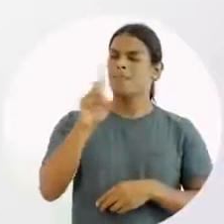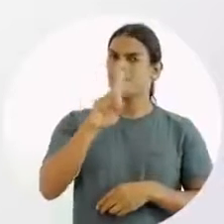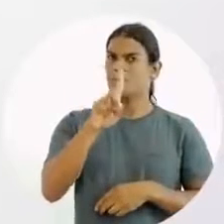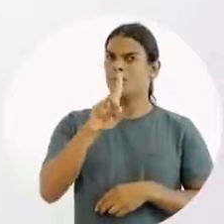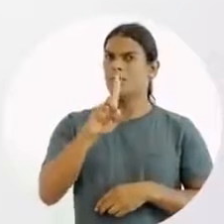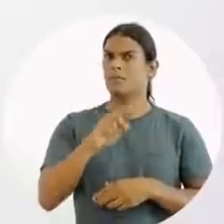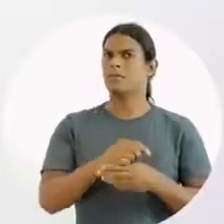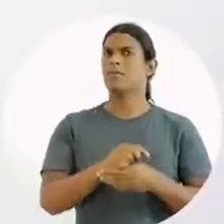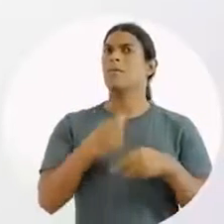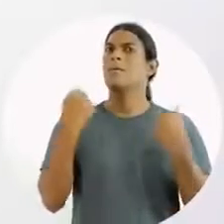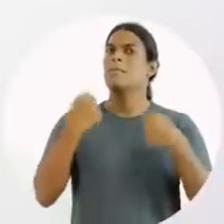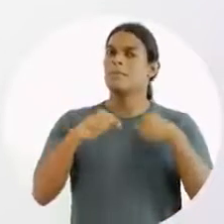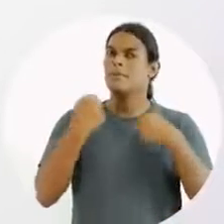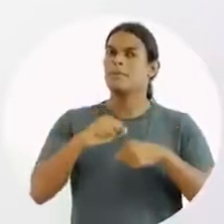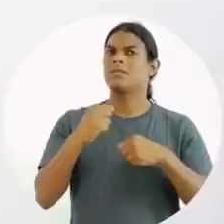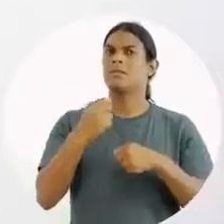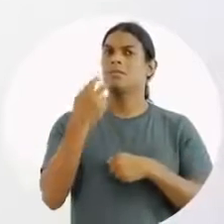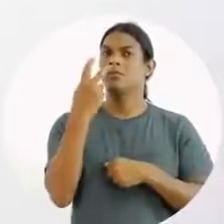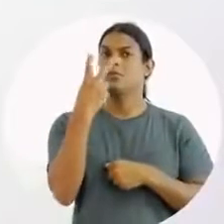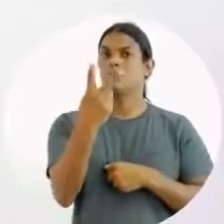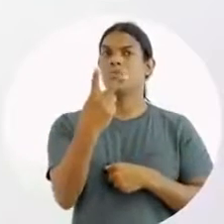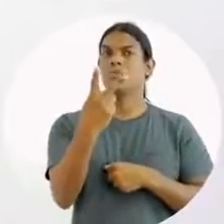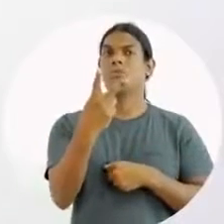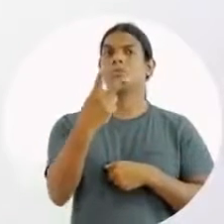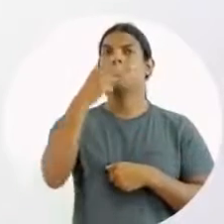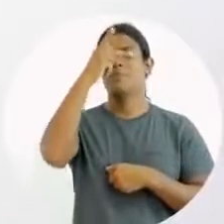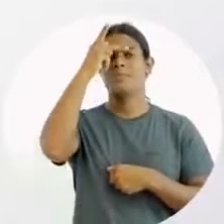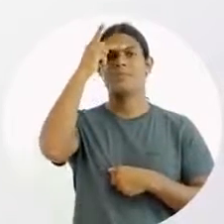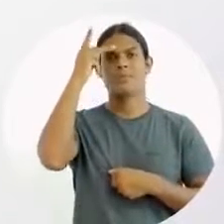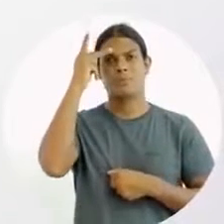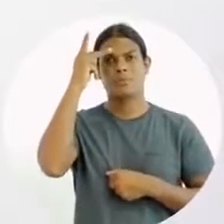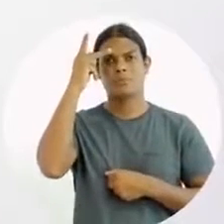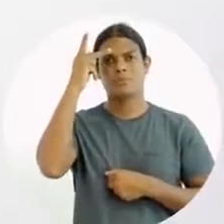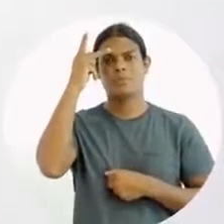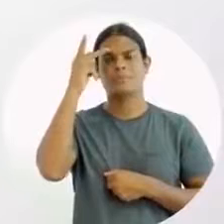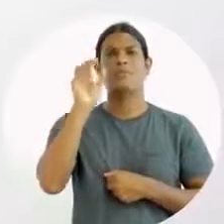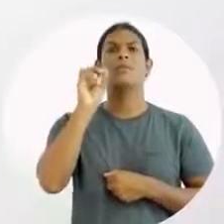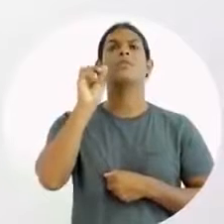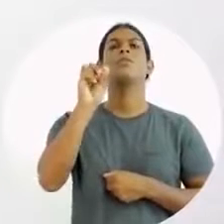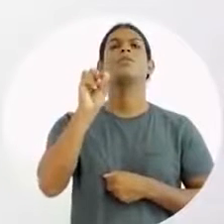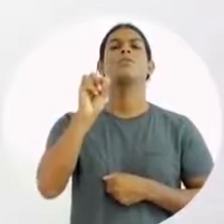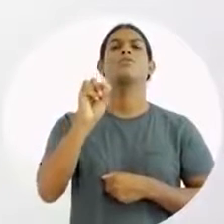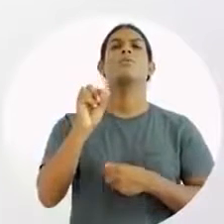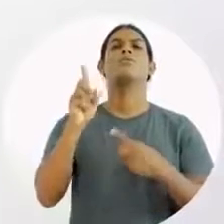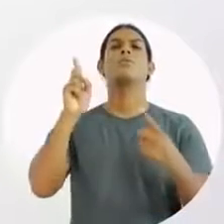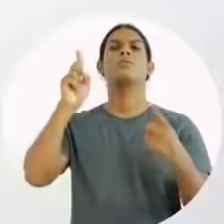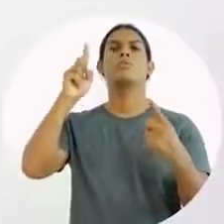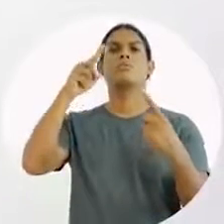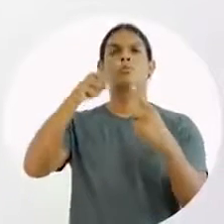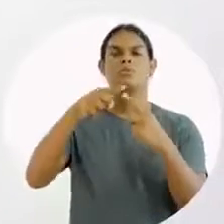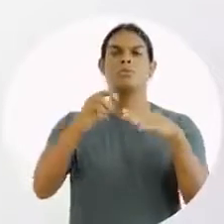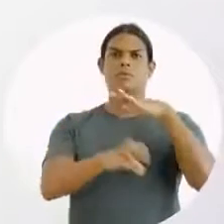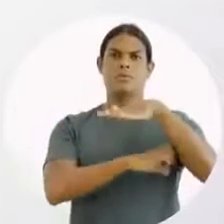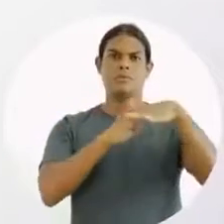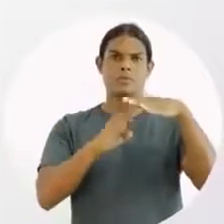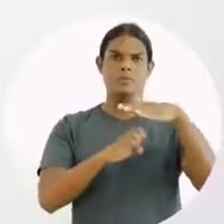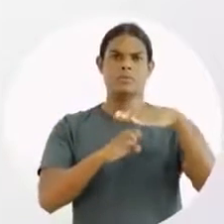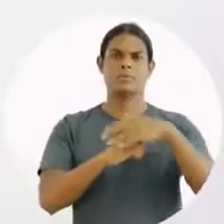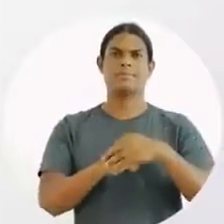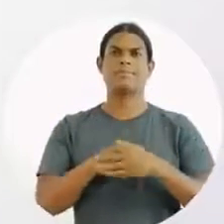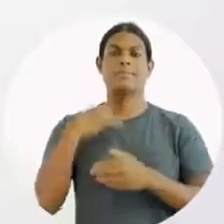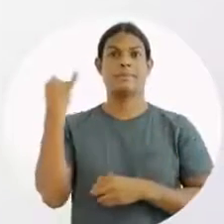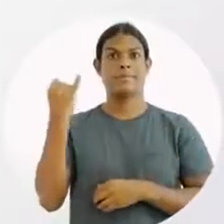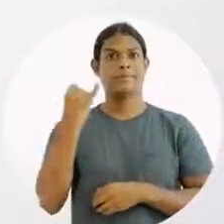definição a gente diz, no mínimo duas pessoas. E quais seriam os objetivos da organização? Isso é muito importante que a gente